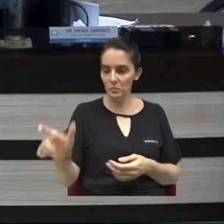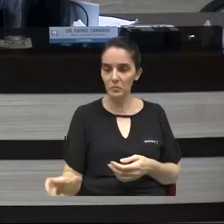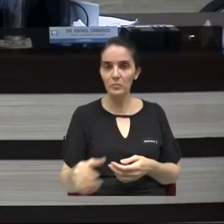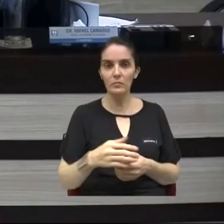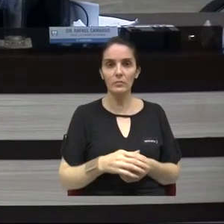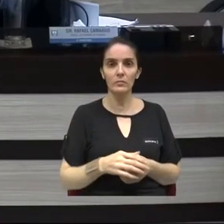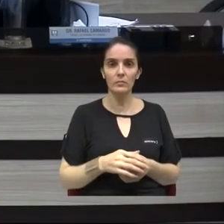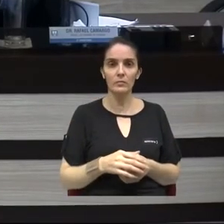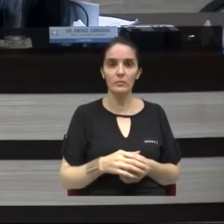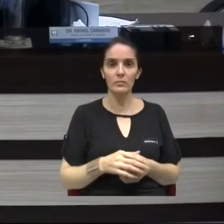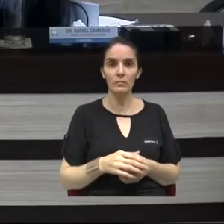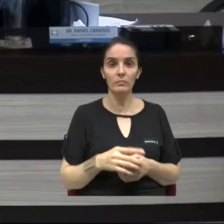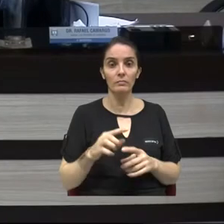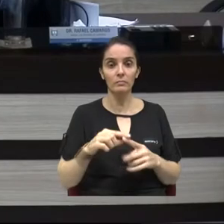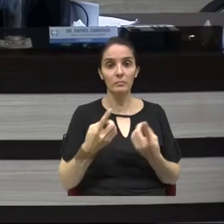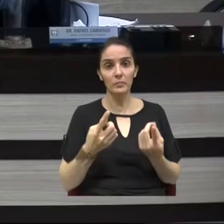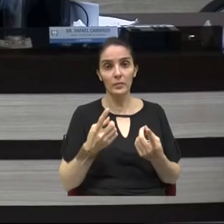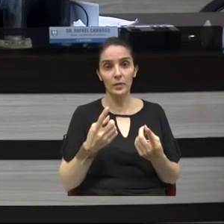tenho tudo.